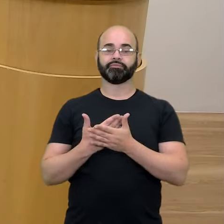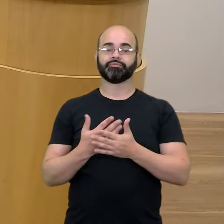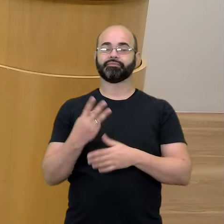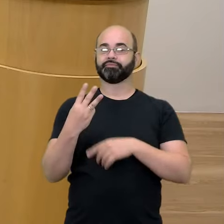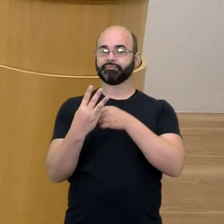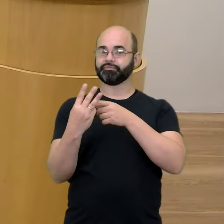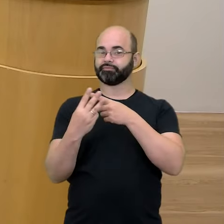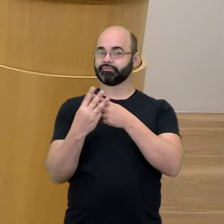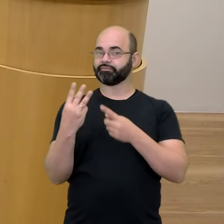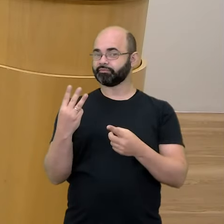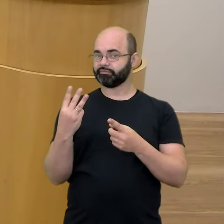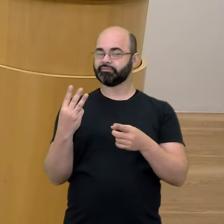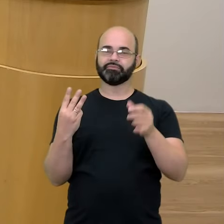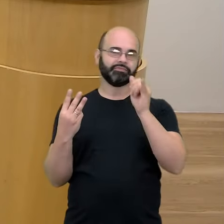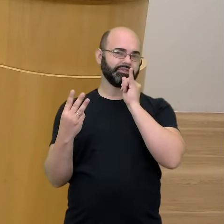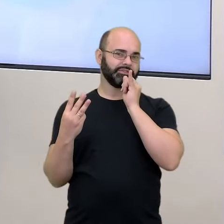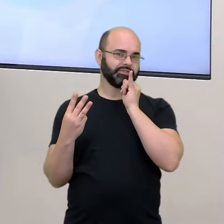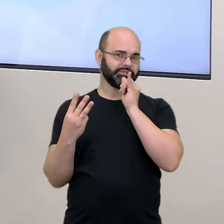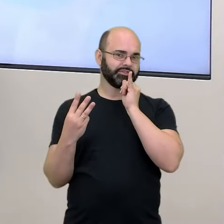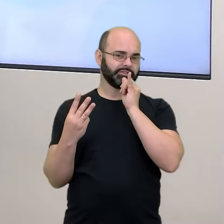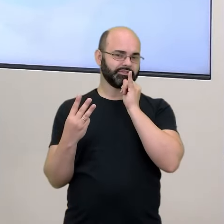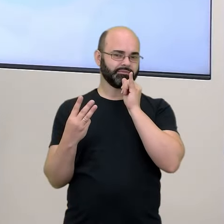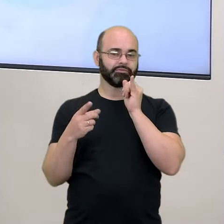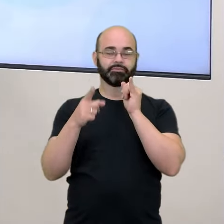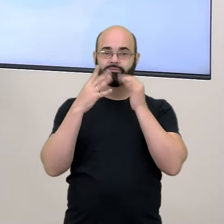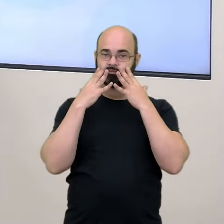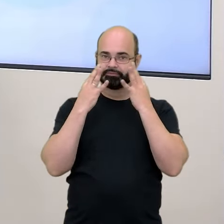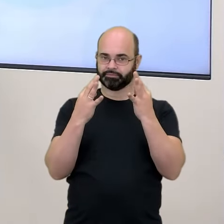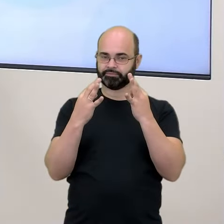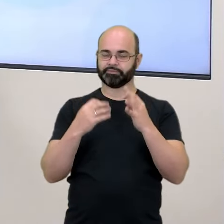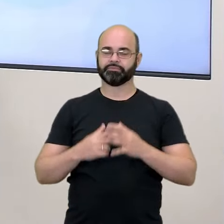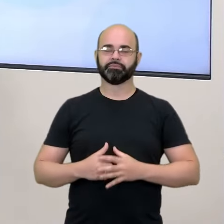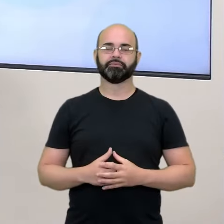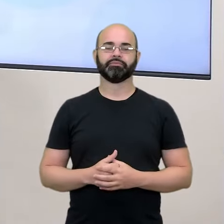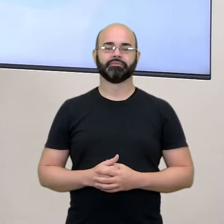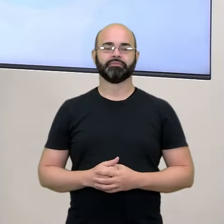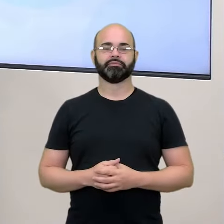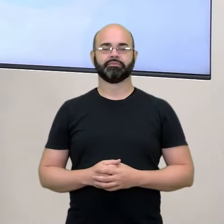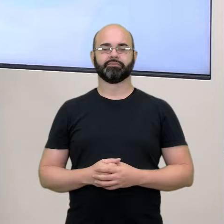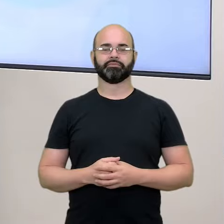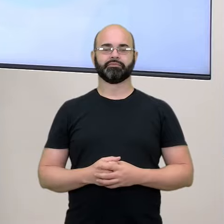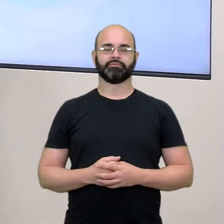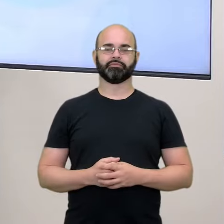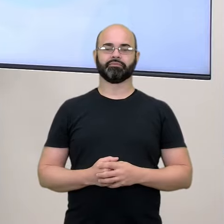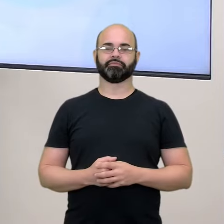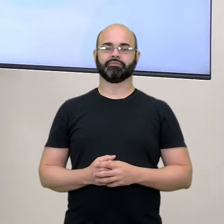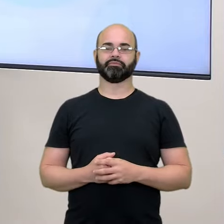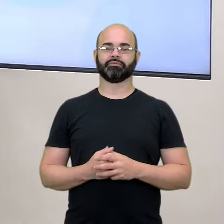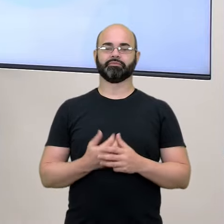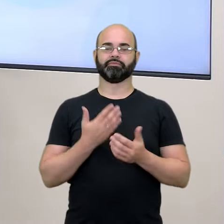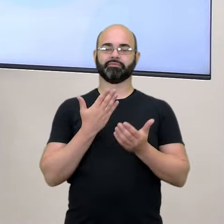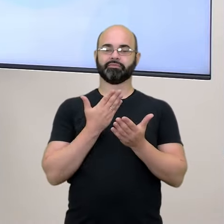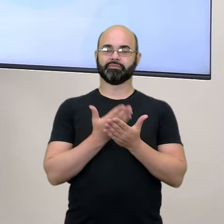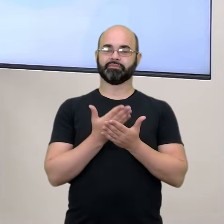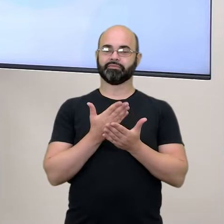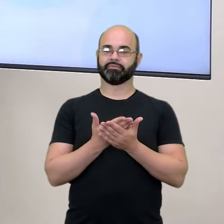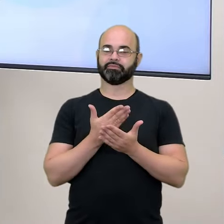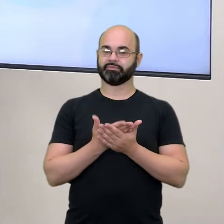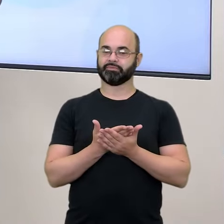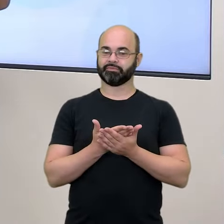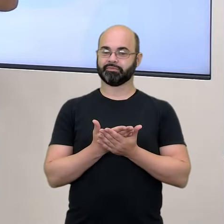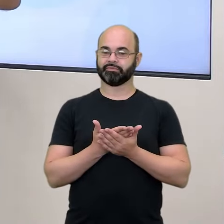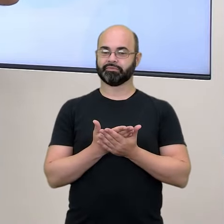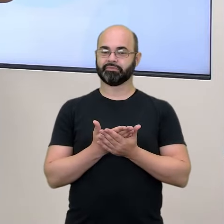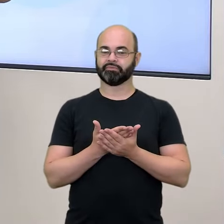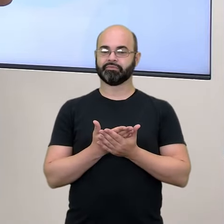para dar 3 exemplos. Vem cá. Não fuja disso. O que acontece? Eu falei o seguinte, na escola em que a sua